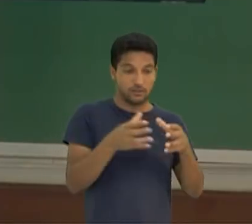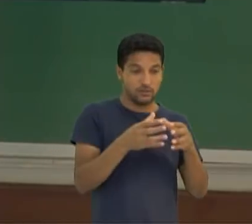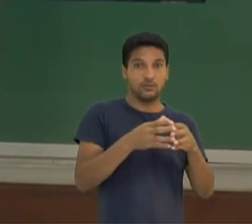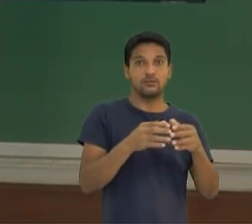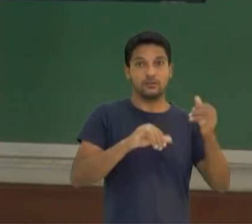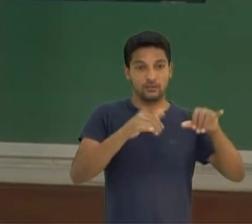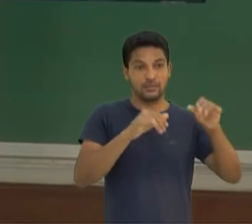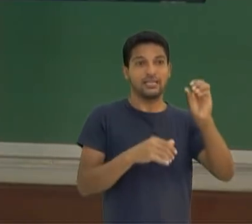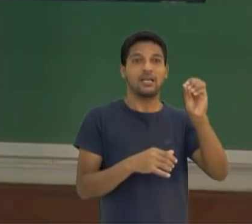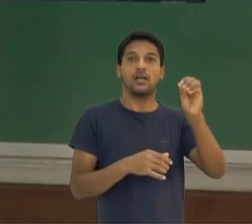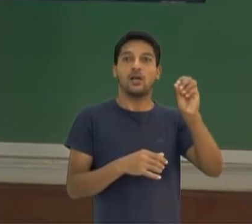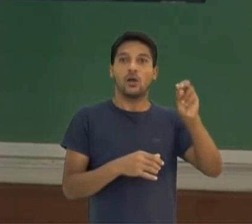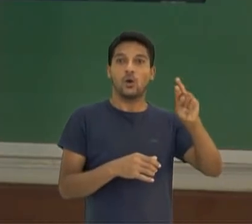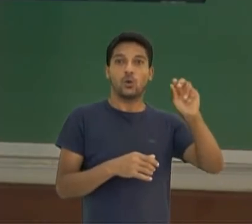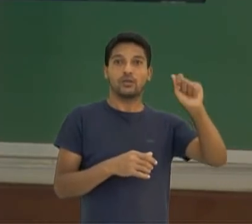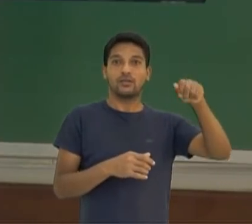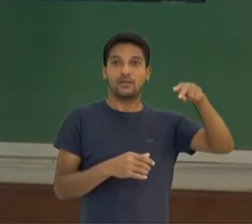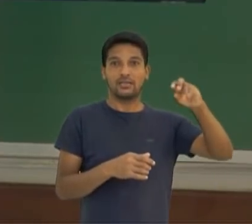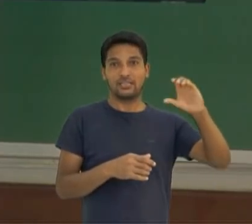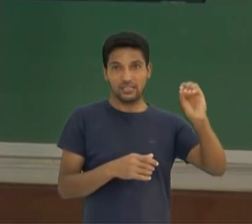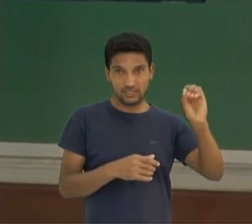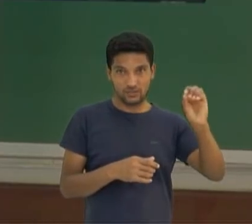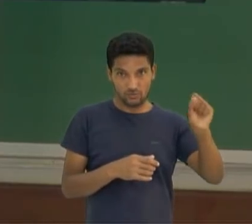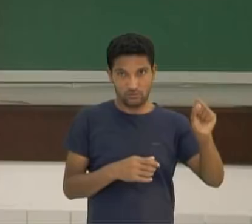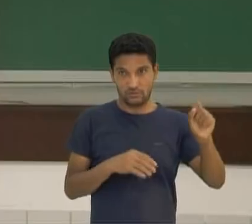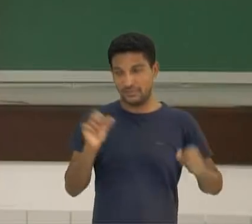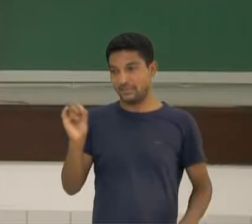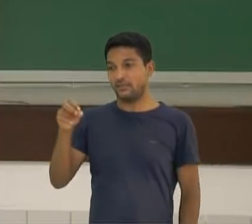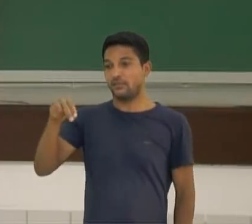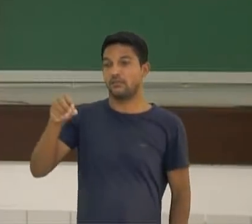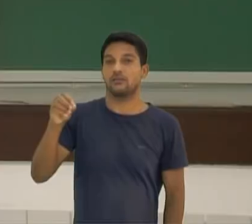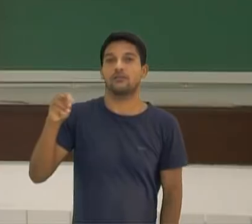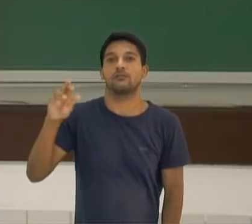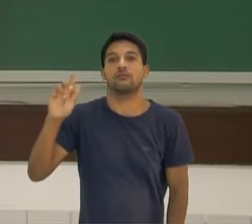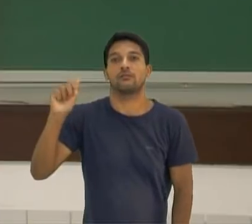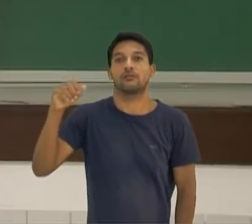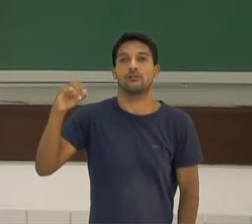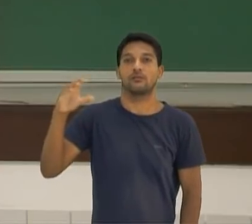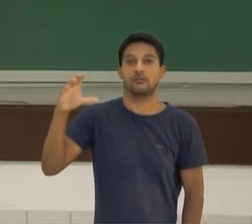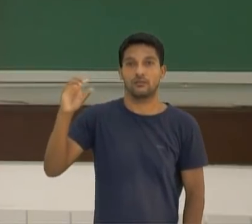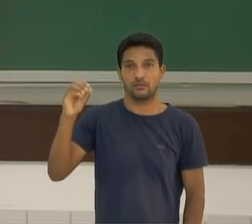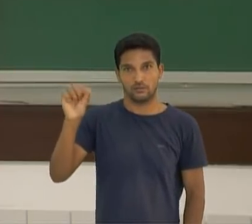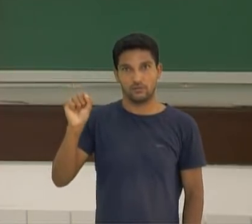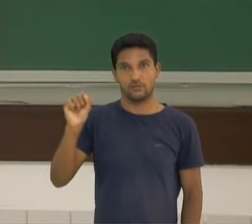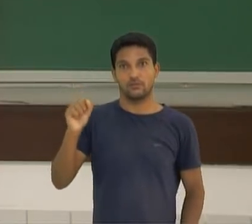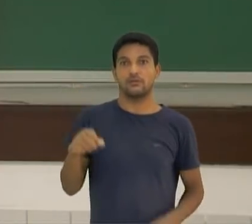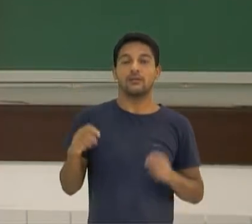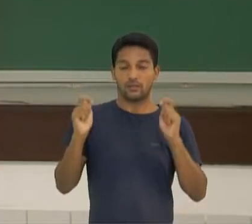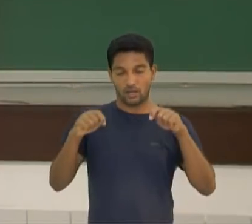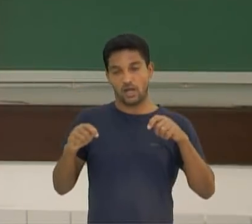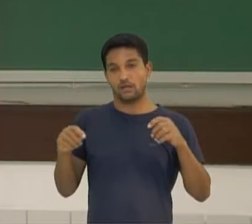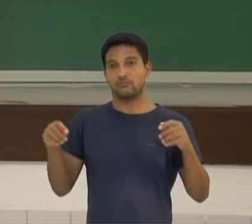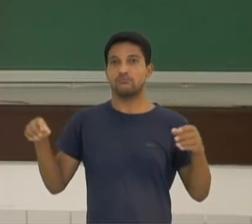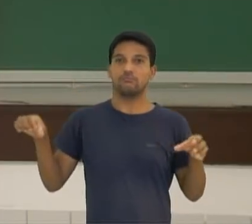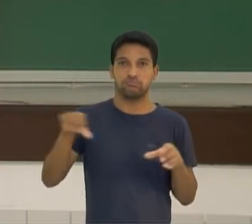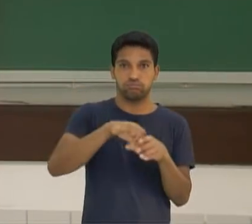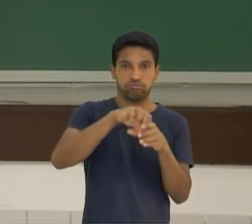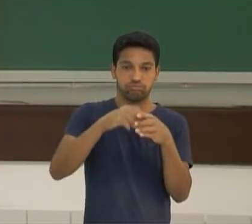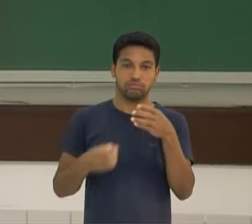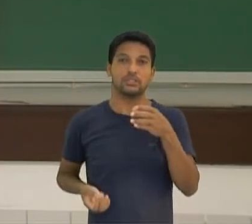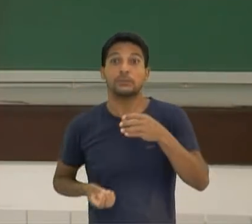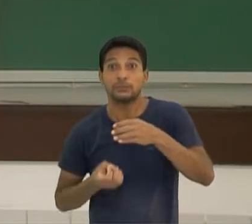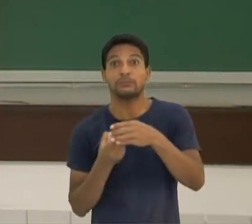a partir de compostos inorgânicos. Por isso, galera, que a síntese da ureia é mega, é